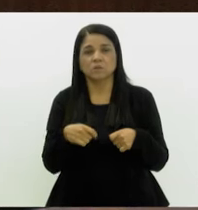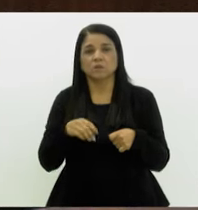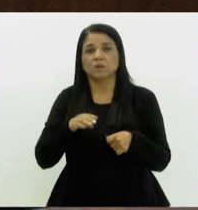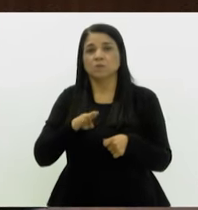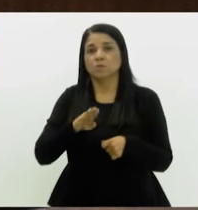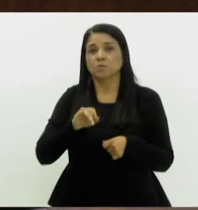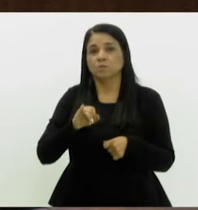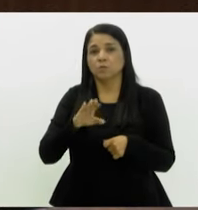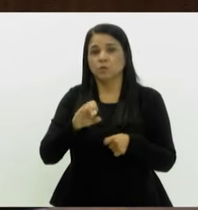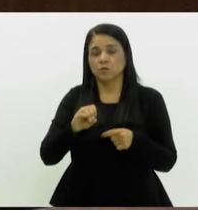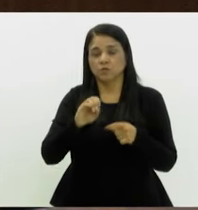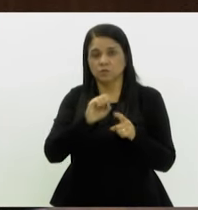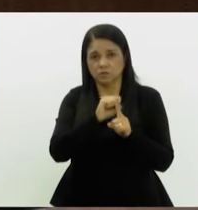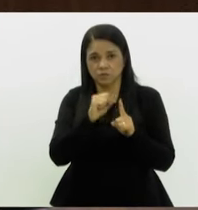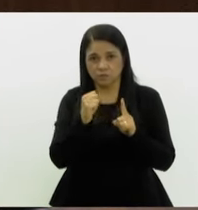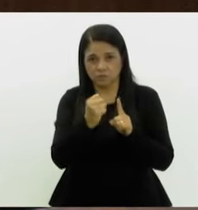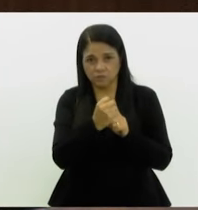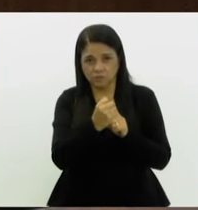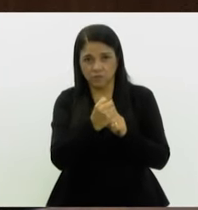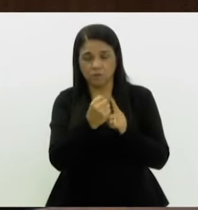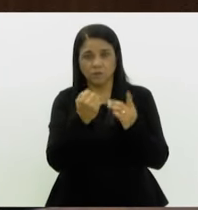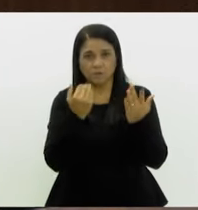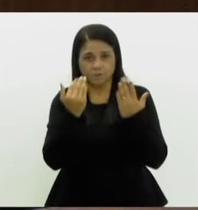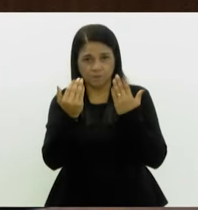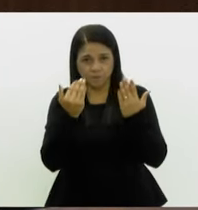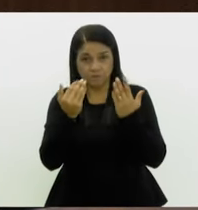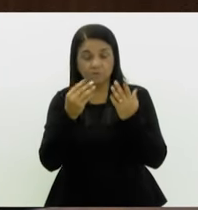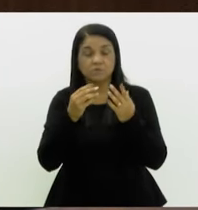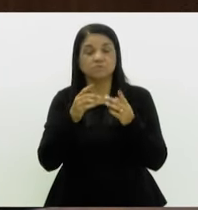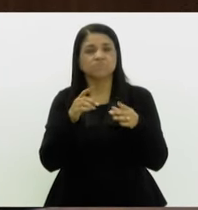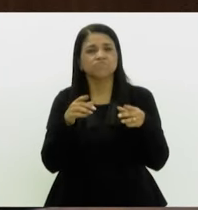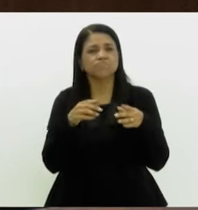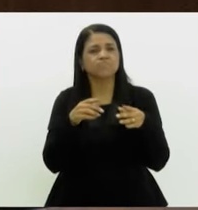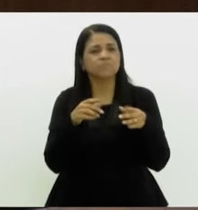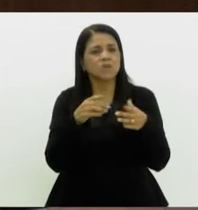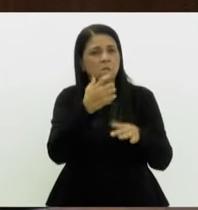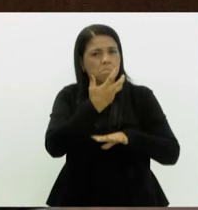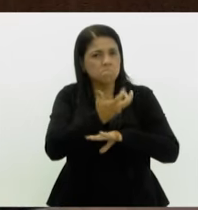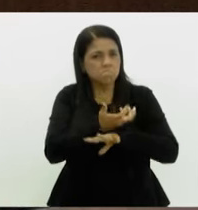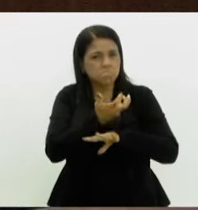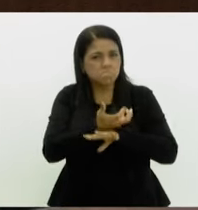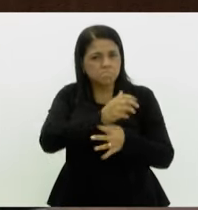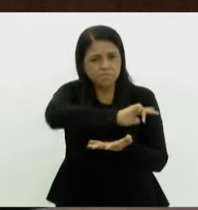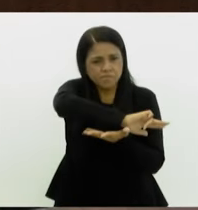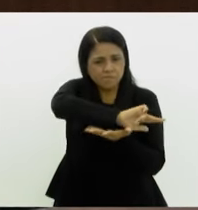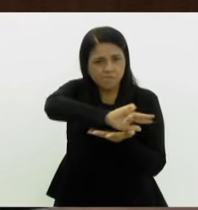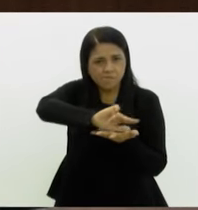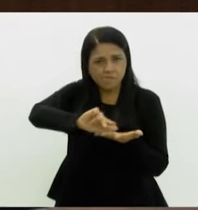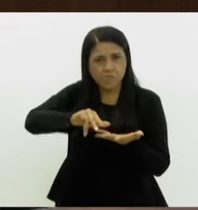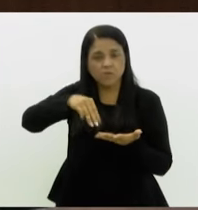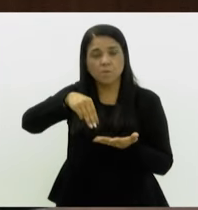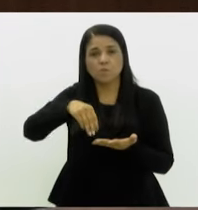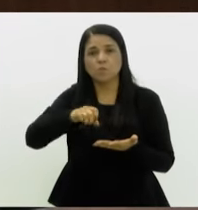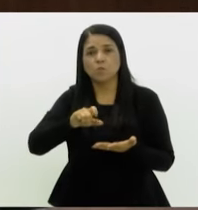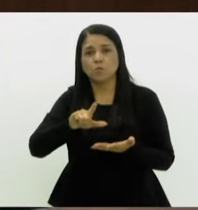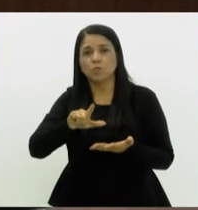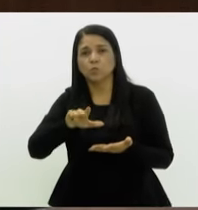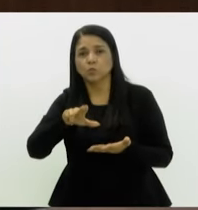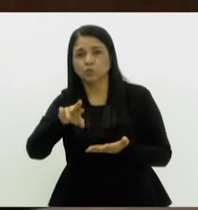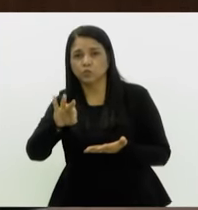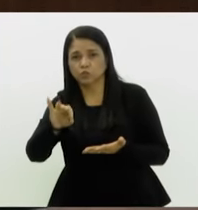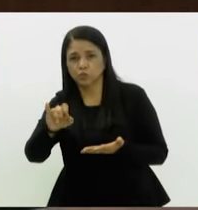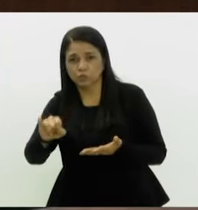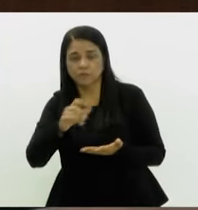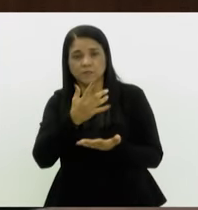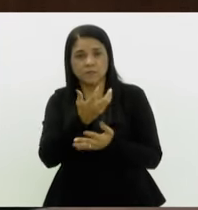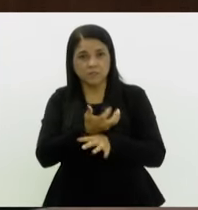biopsicossocial, realizada preferencialmente por equipe multiprofissional e interdisciplinar, e